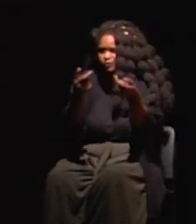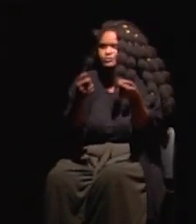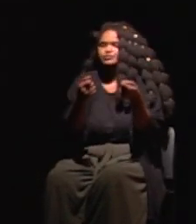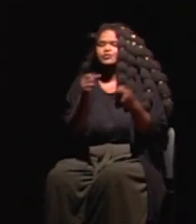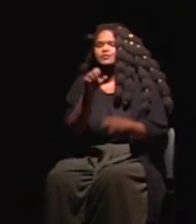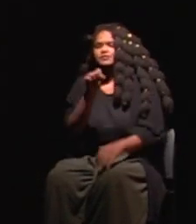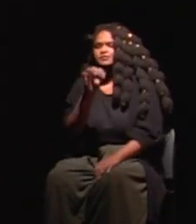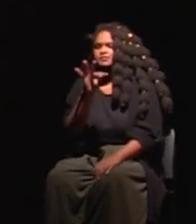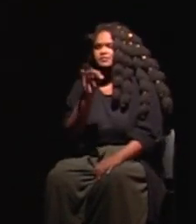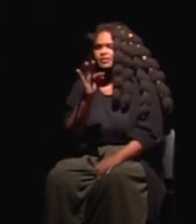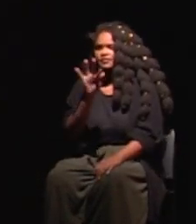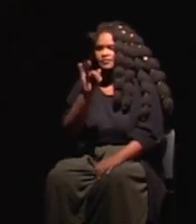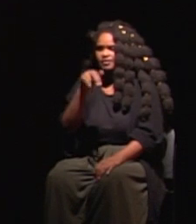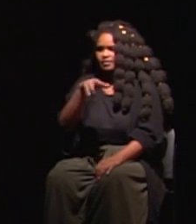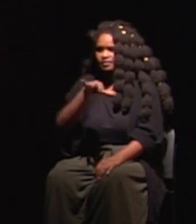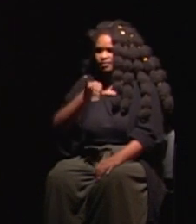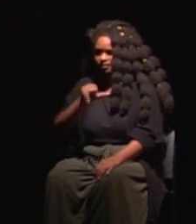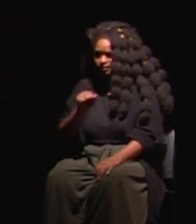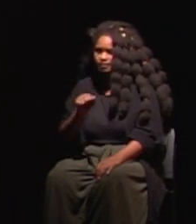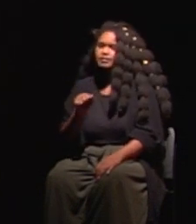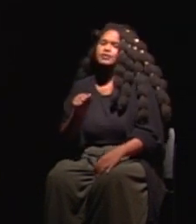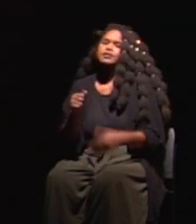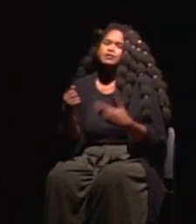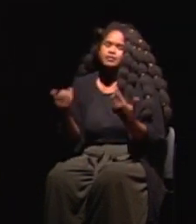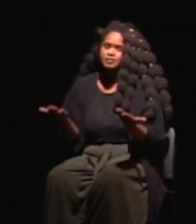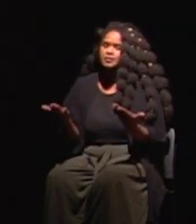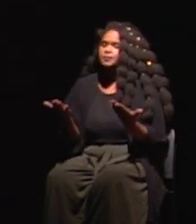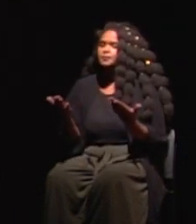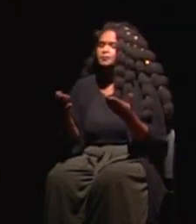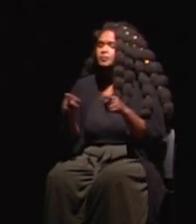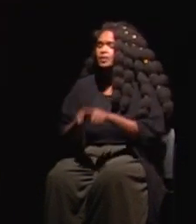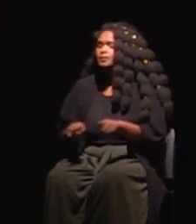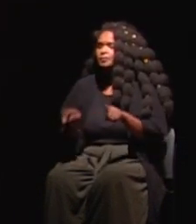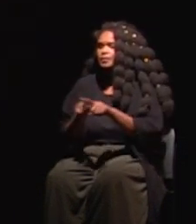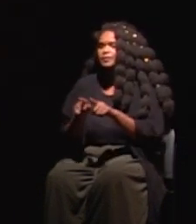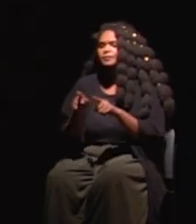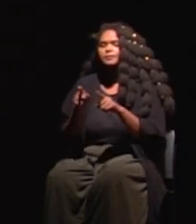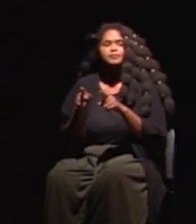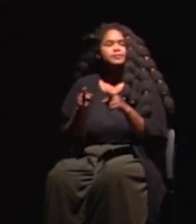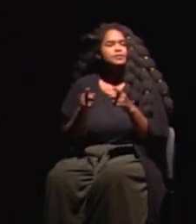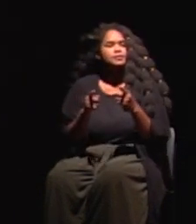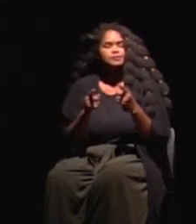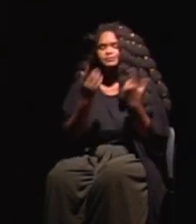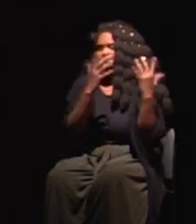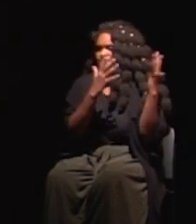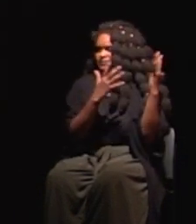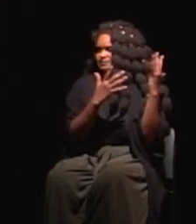Stefania. Uma boa sessão para todas, todos e todes. Boas falas.